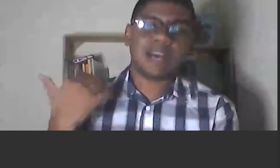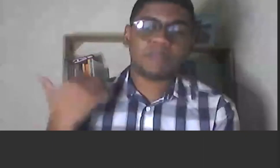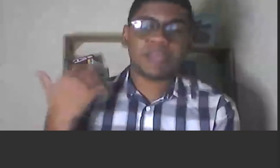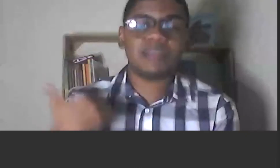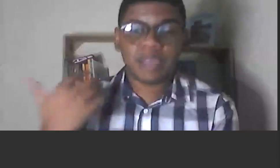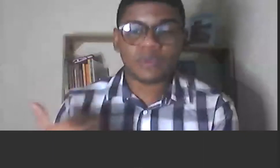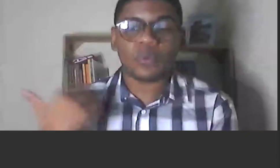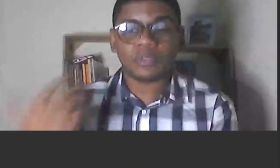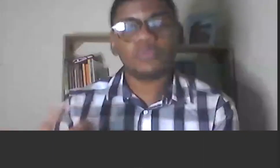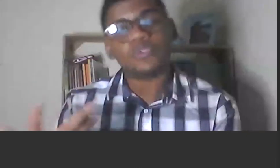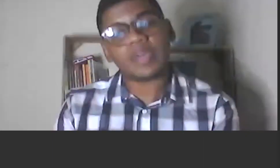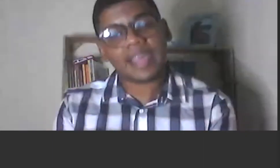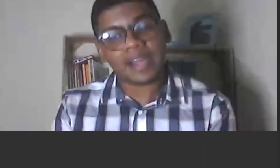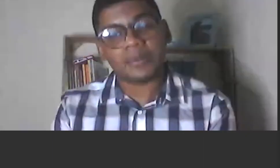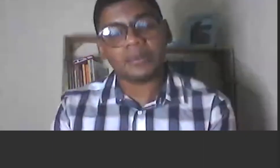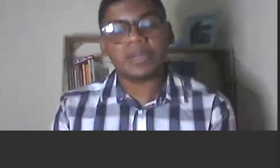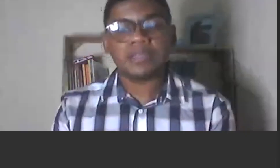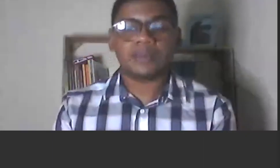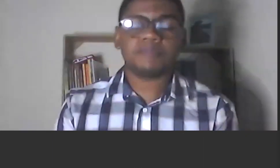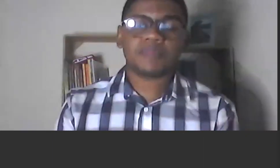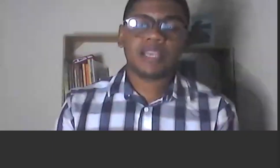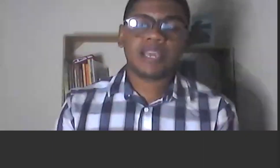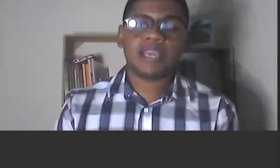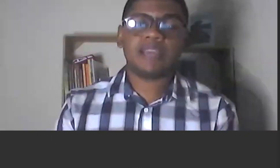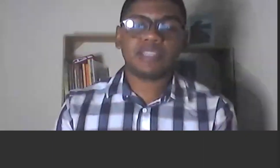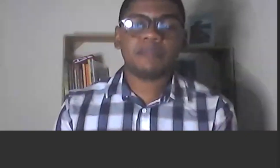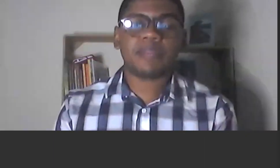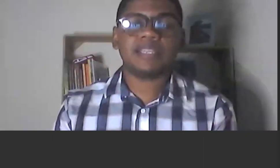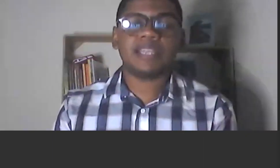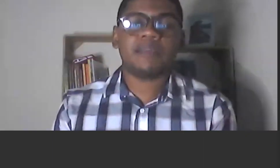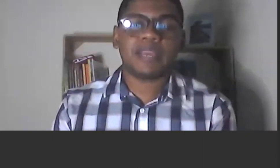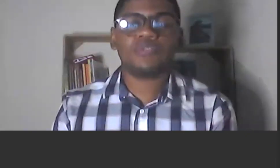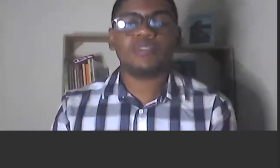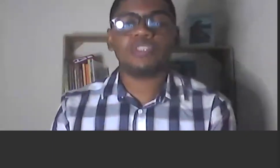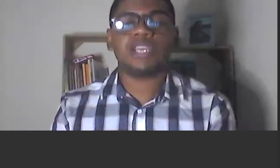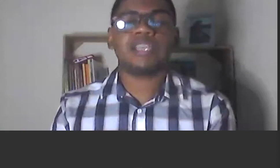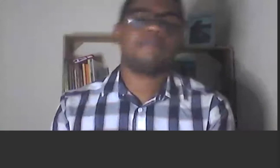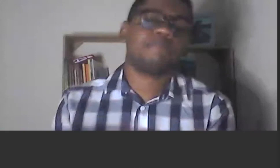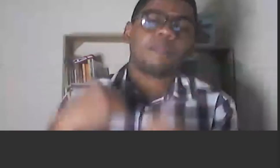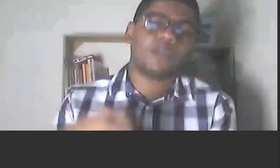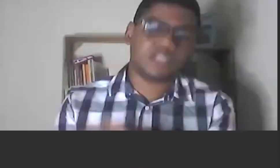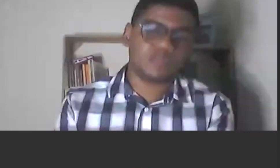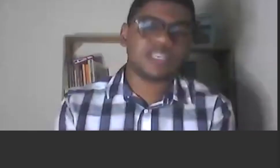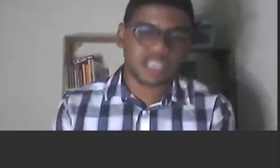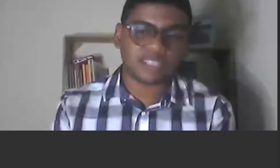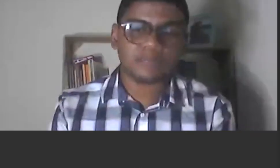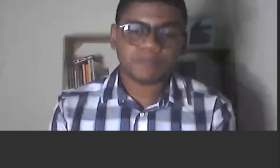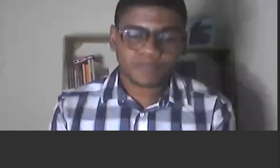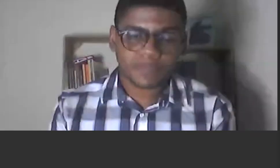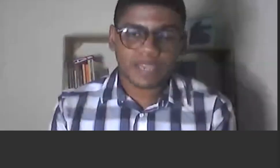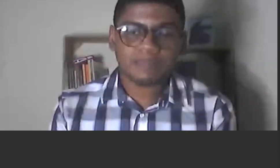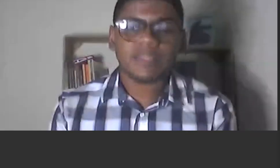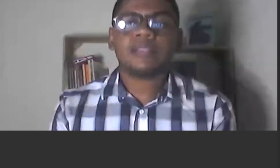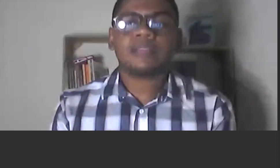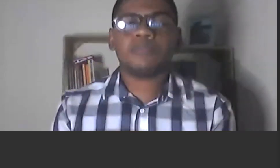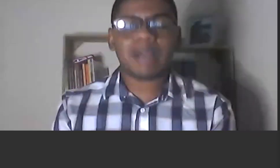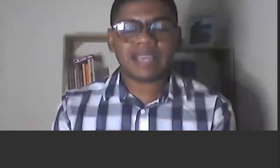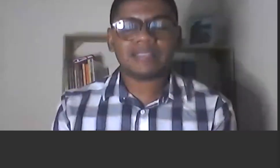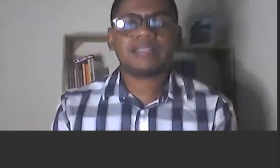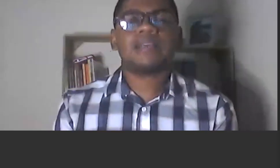começa a perceber o quanto isso é real. Então, evitem para que, de repente, isso não chegue tão próximo da gente,